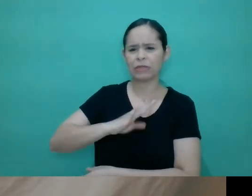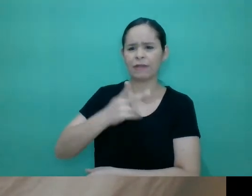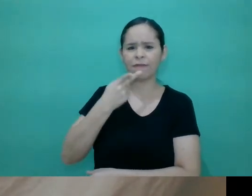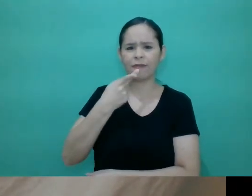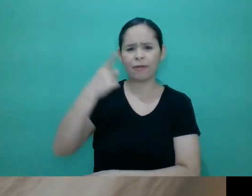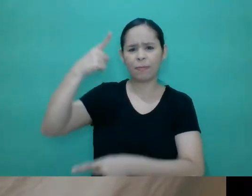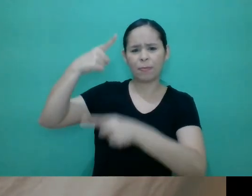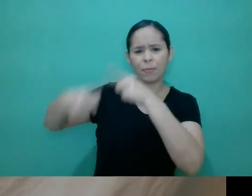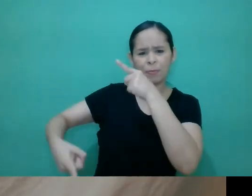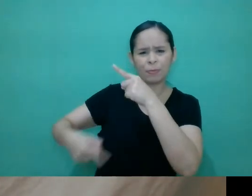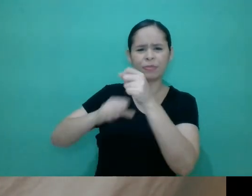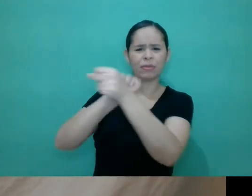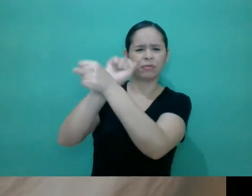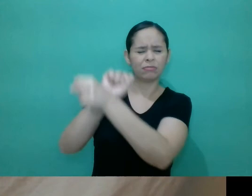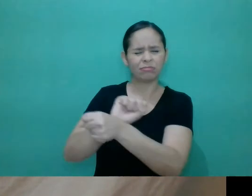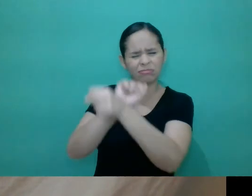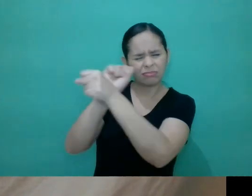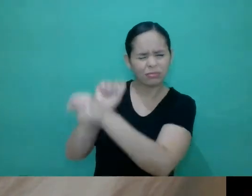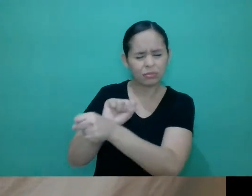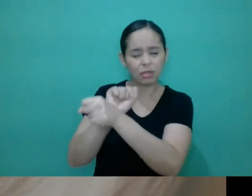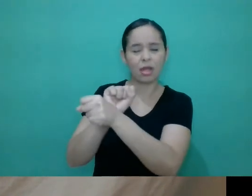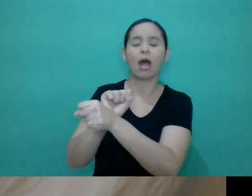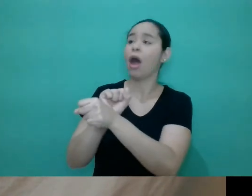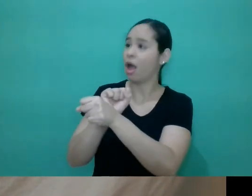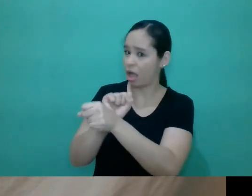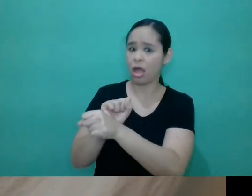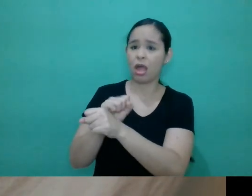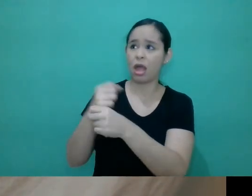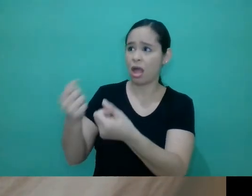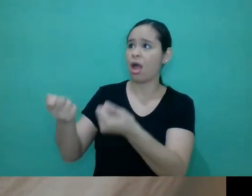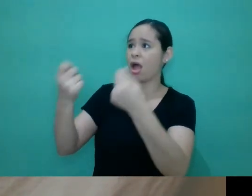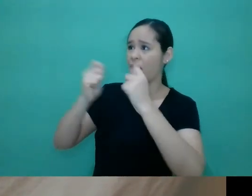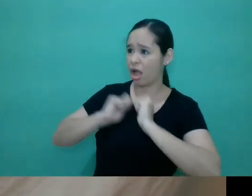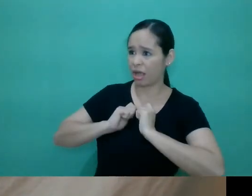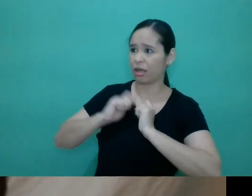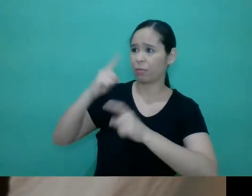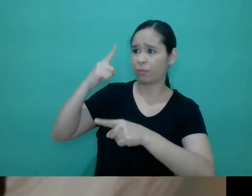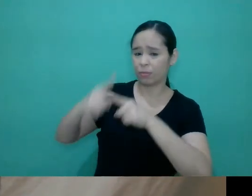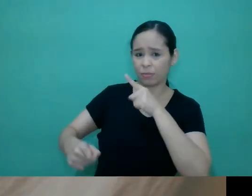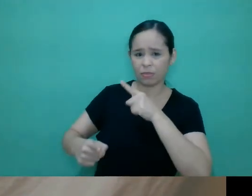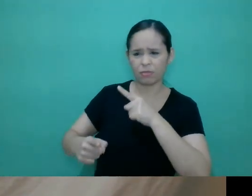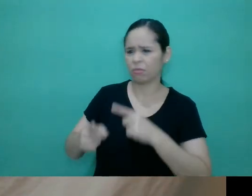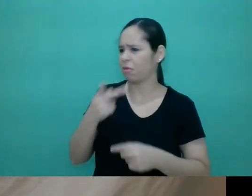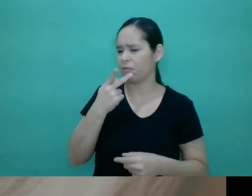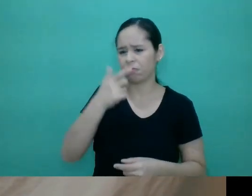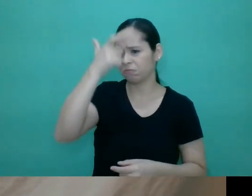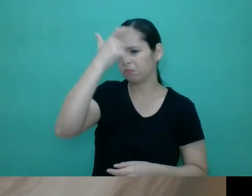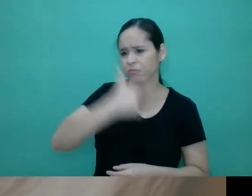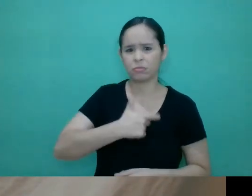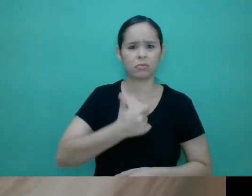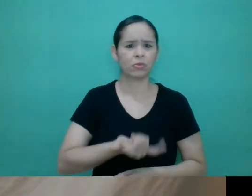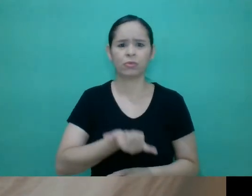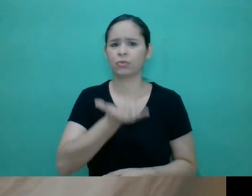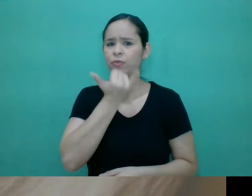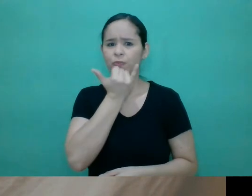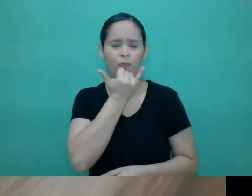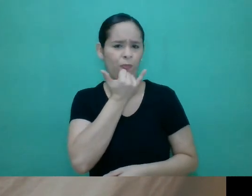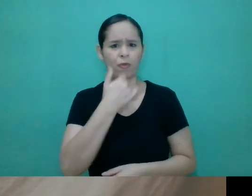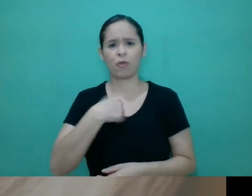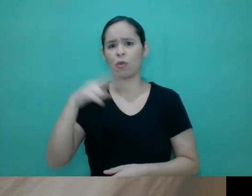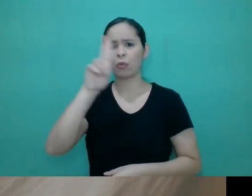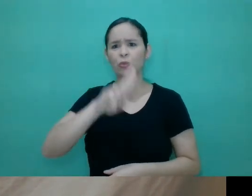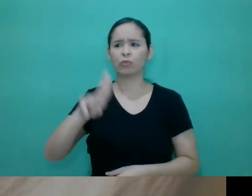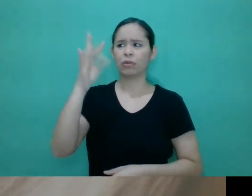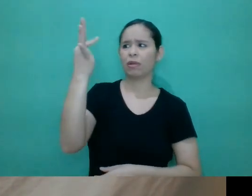escravidão moderna. E aí ela vai dizer que ela não está aqui para acusar a